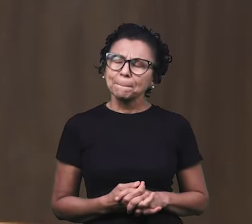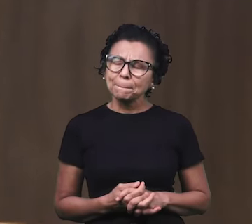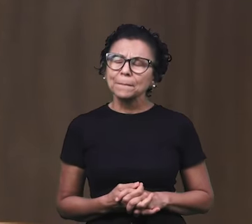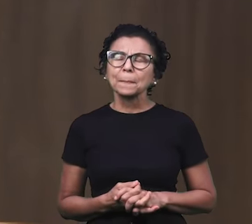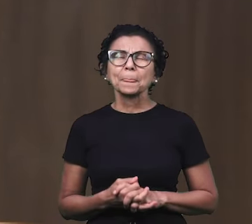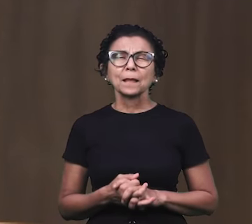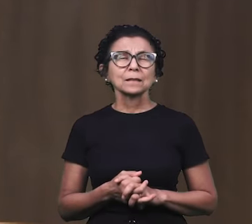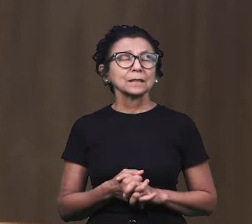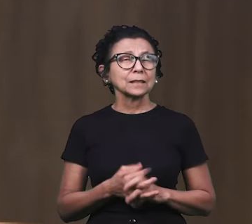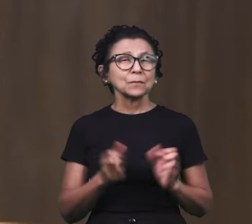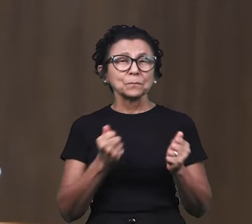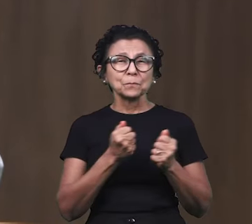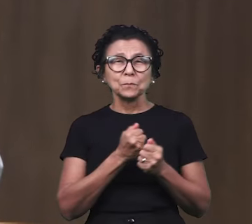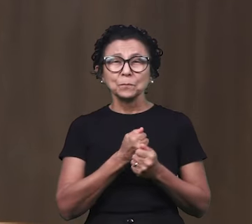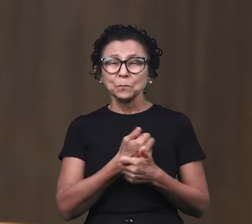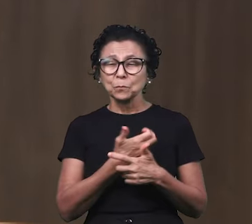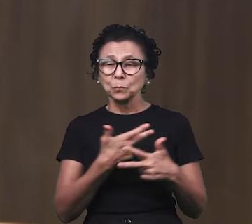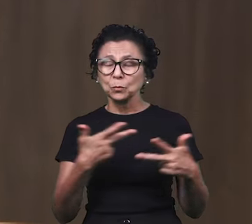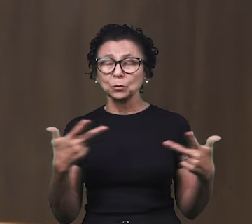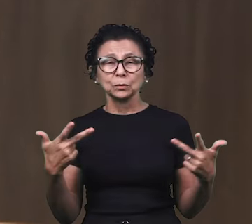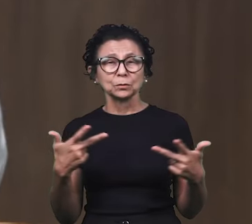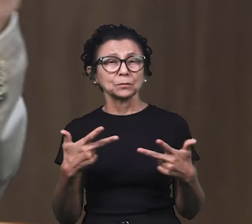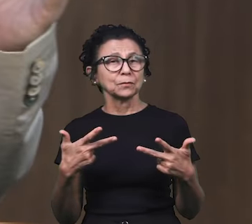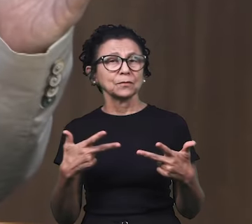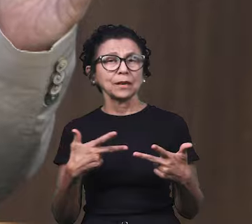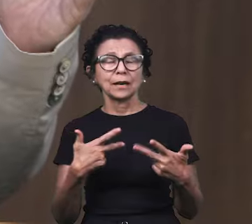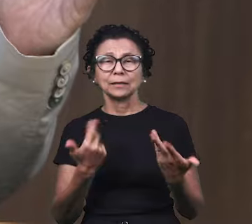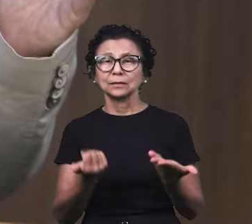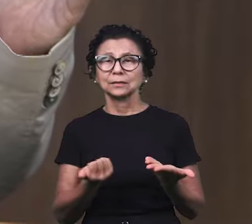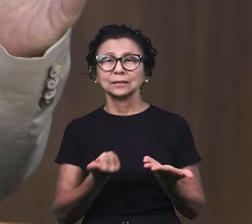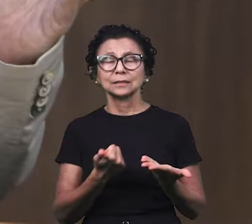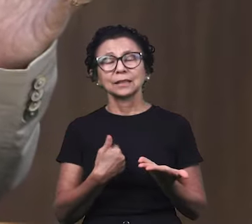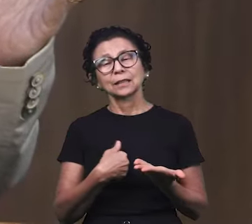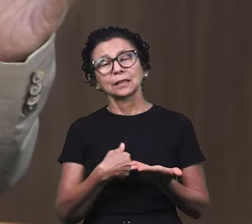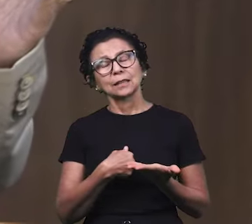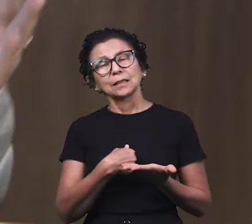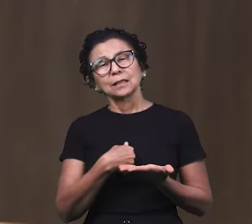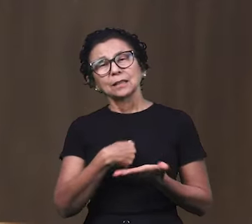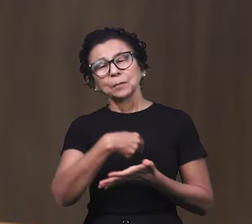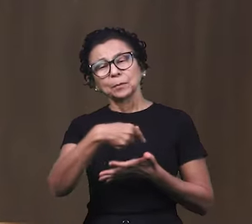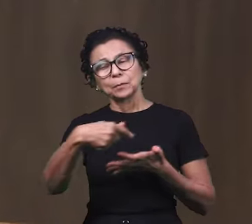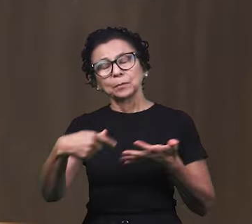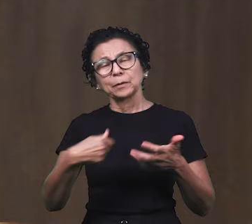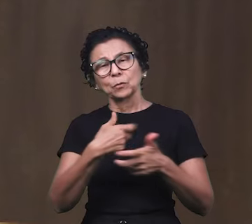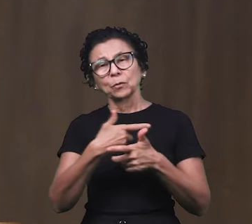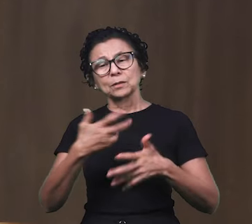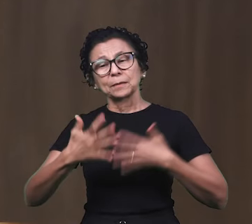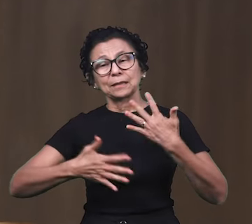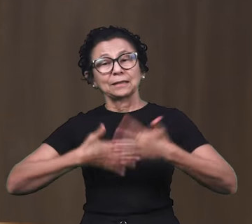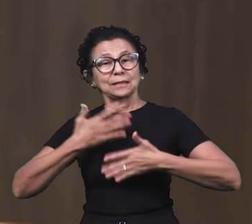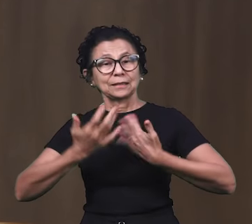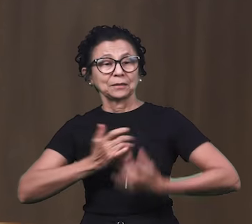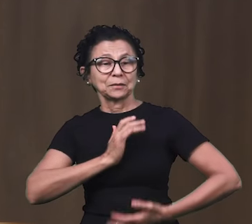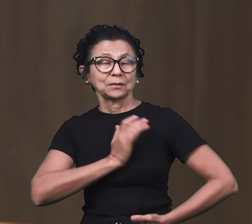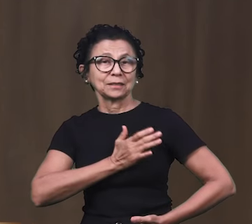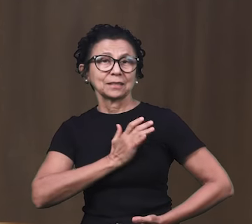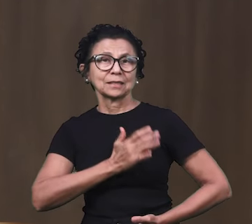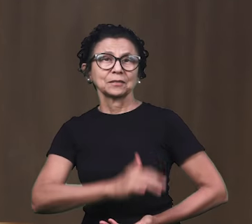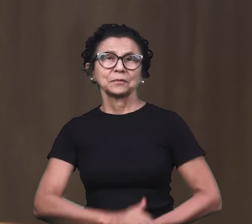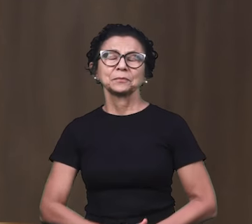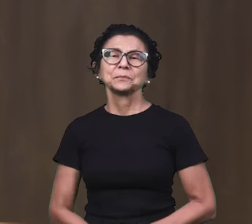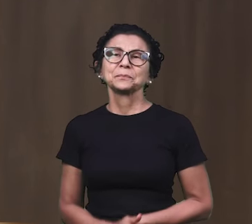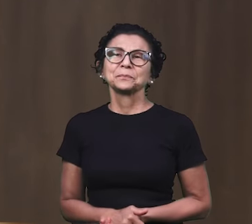muitos motivos para nos alegrar. Esses dias a gente estava falando na igreja, num culto, pastor Leonardo, que